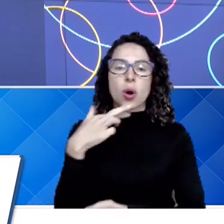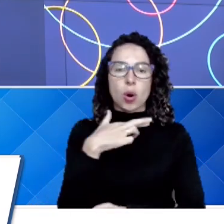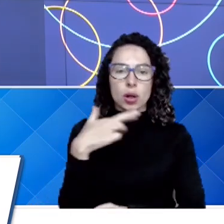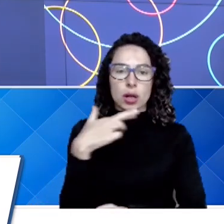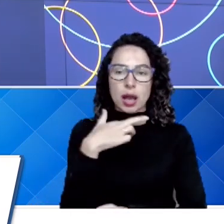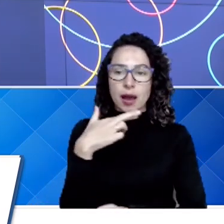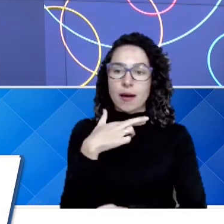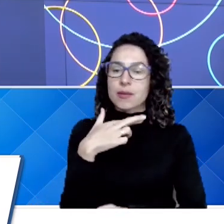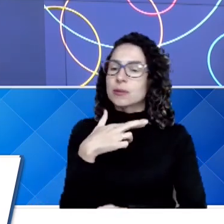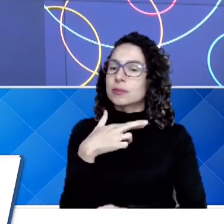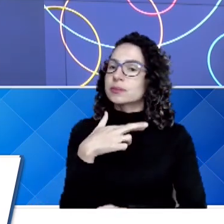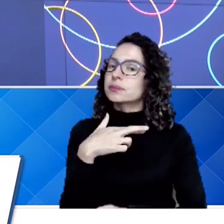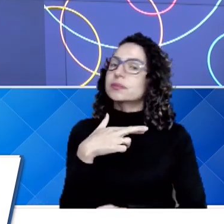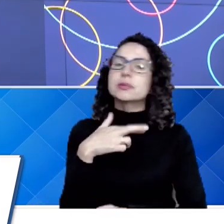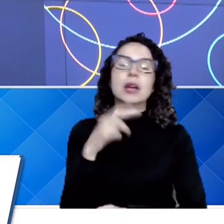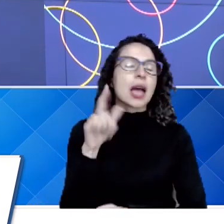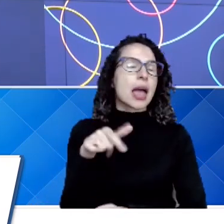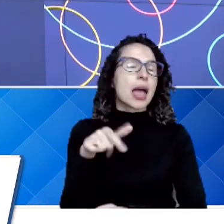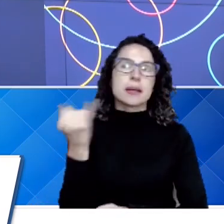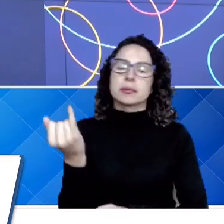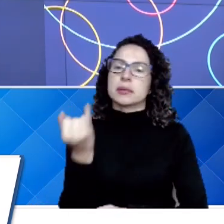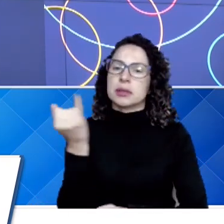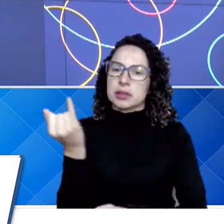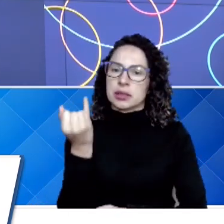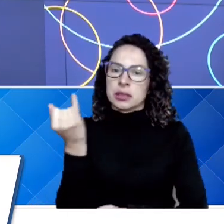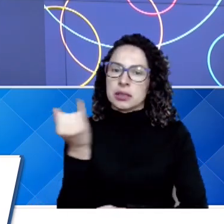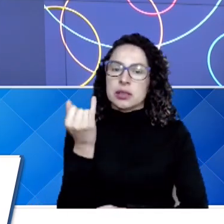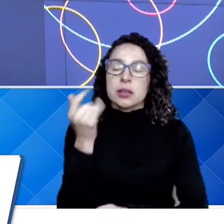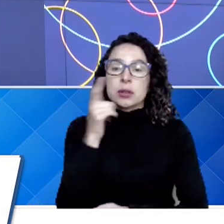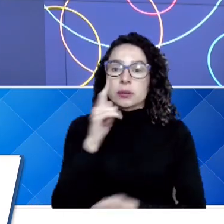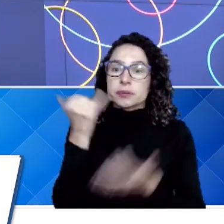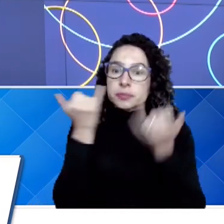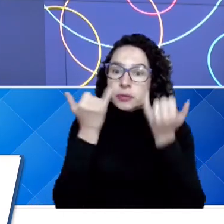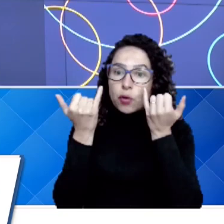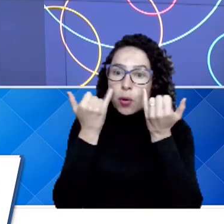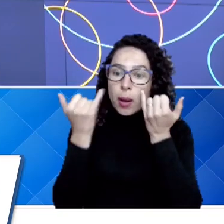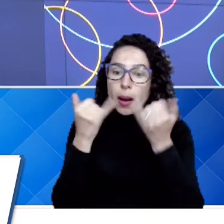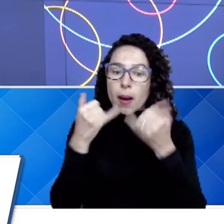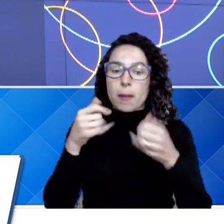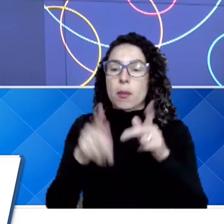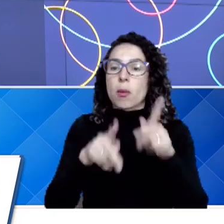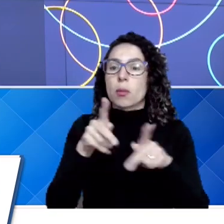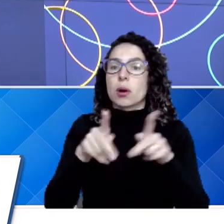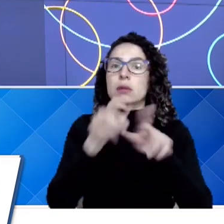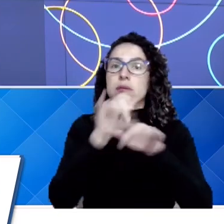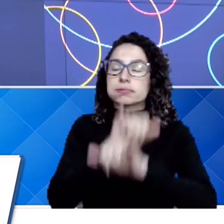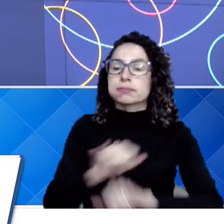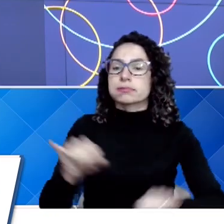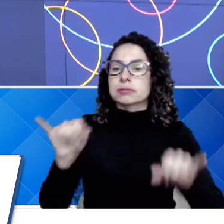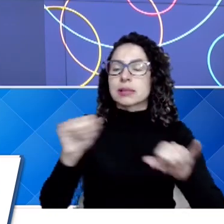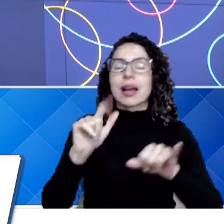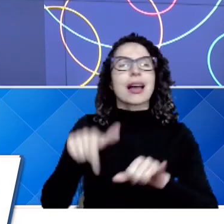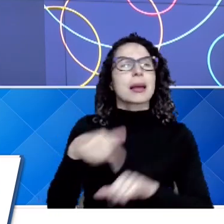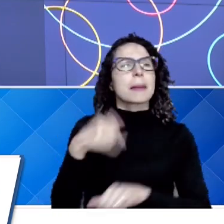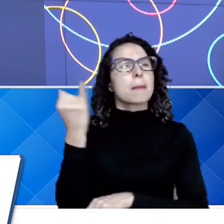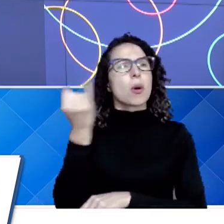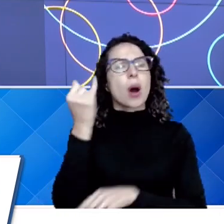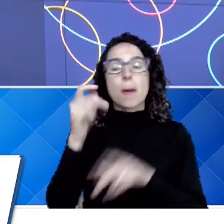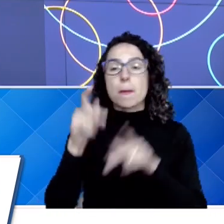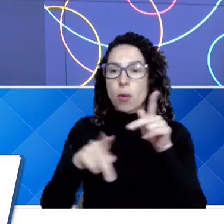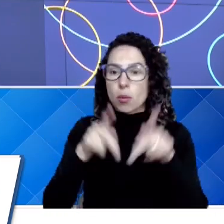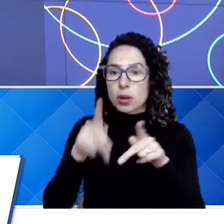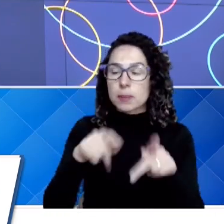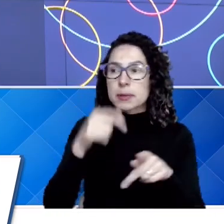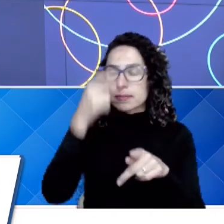é um ponto importante, trazendo informação para a população. Isso é de fundamental importância. A população tem que ter ciência